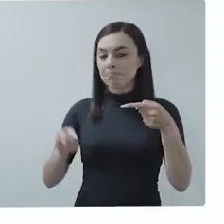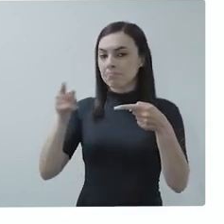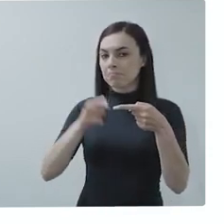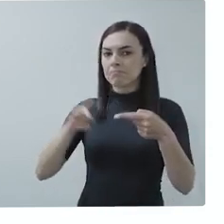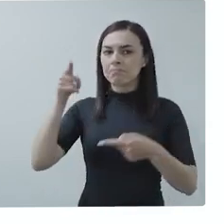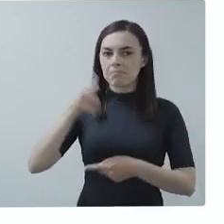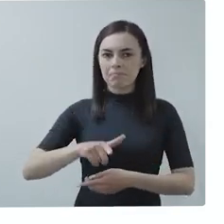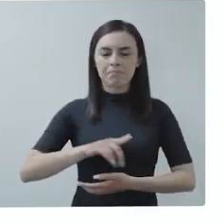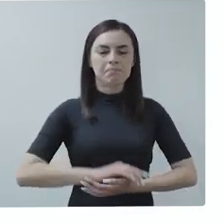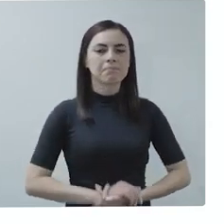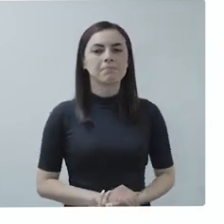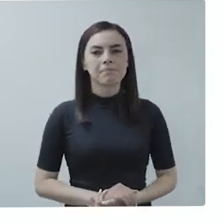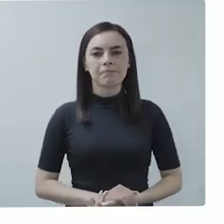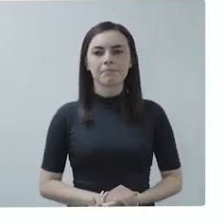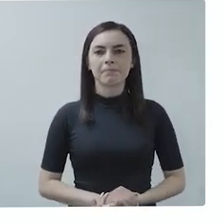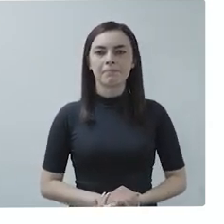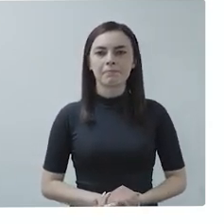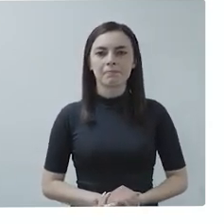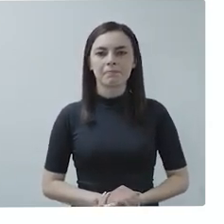roleta.